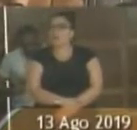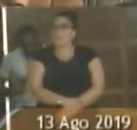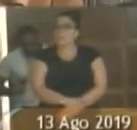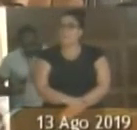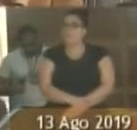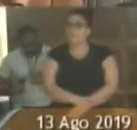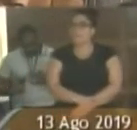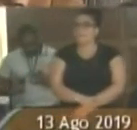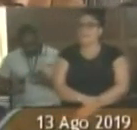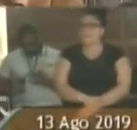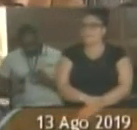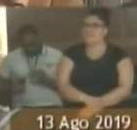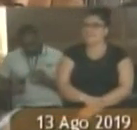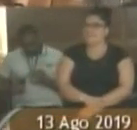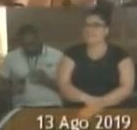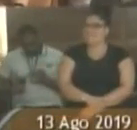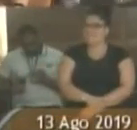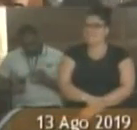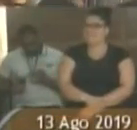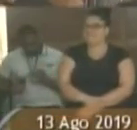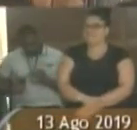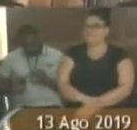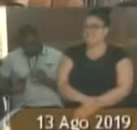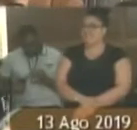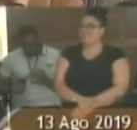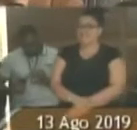Vereador Léo da Marmoraria, por favor.